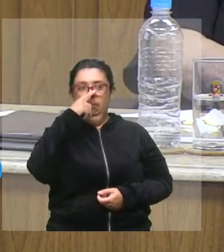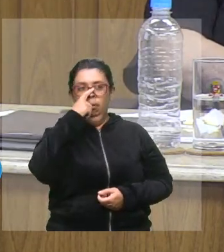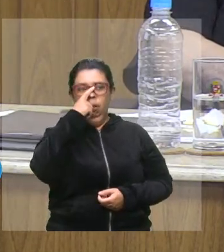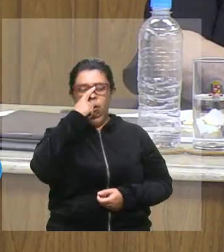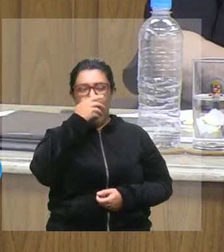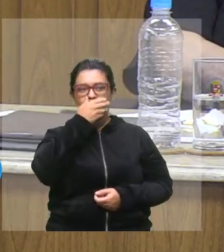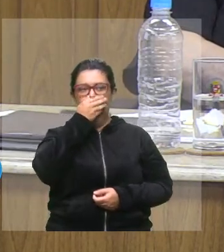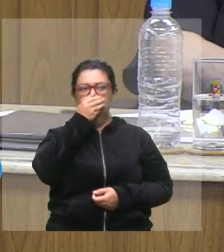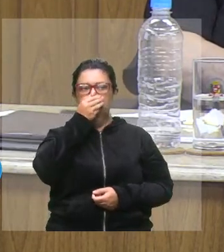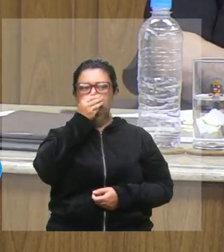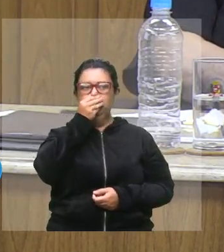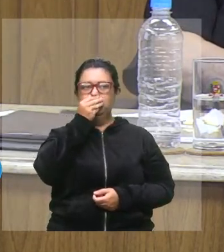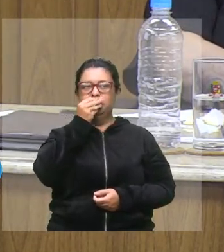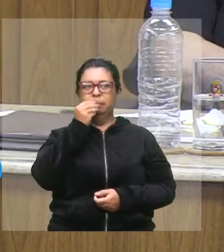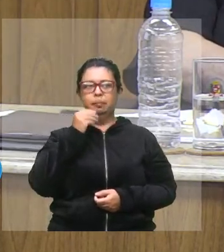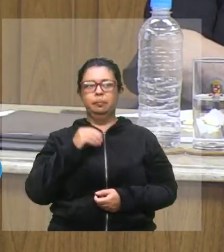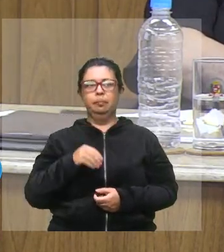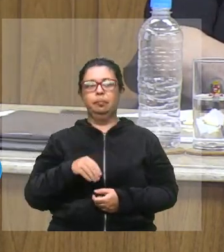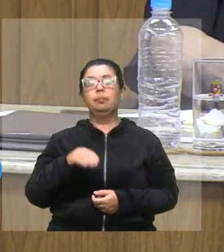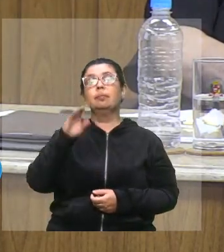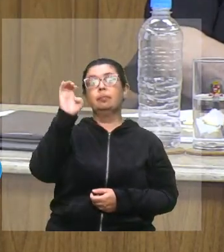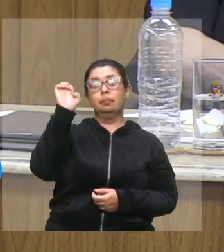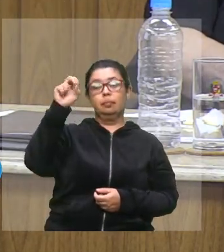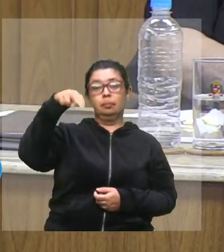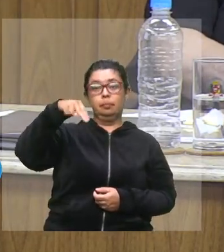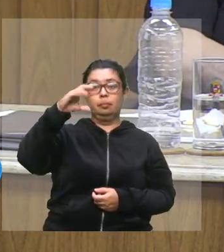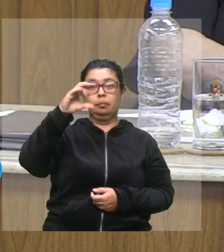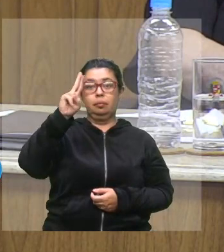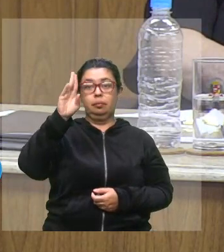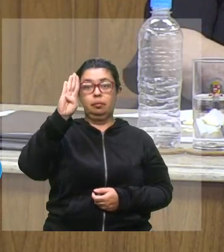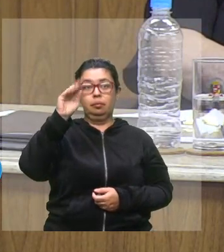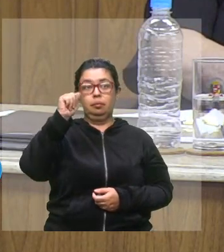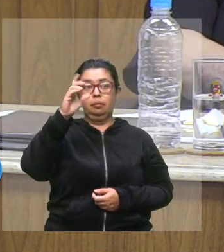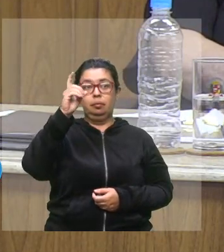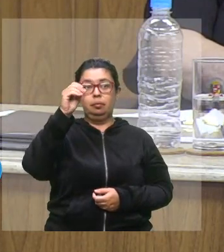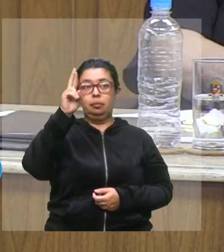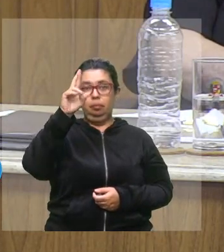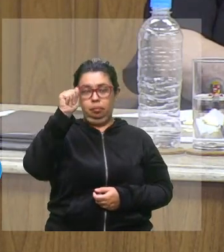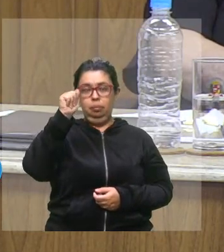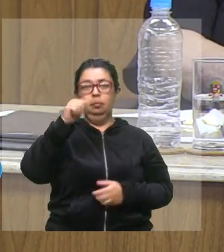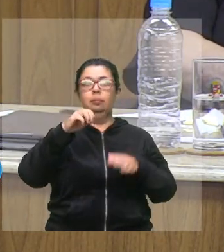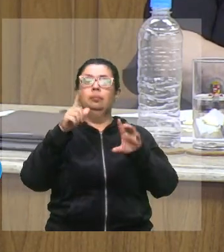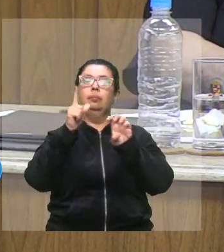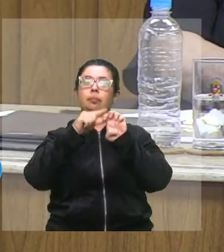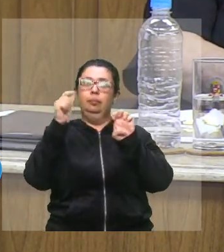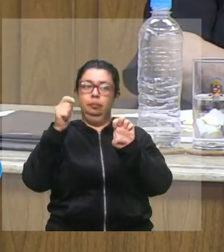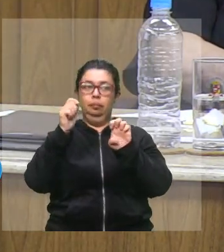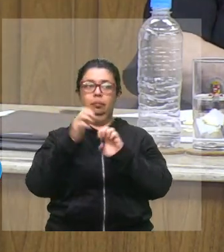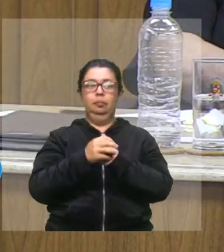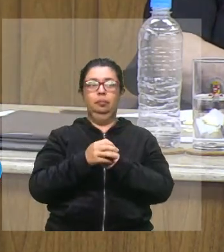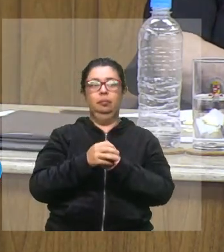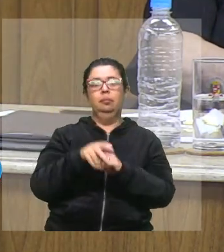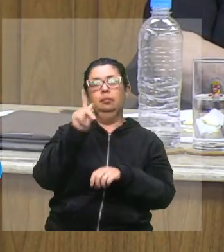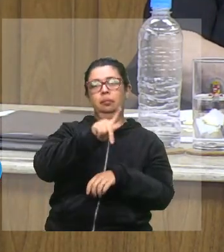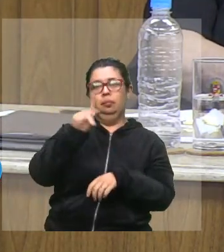corrigir, por favor, da incubadora de empresas. Quando, lá no seu início, lá com o professor Juarez,